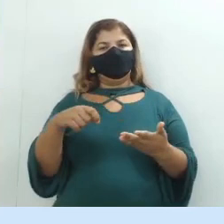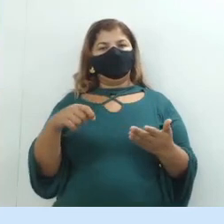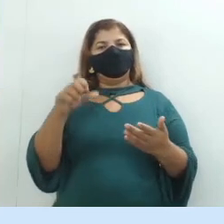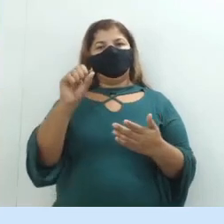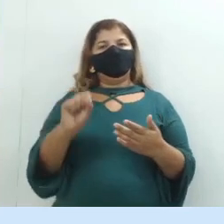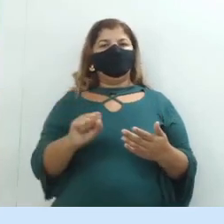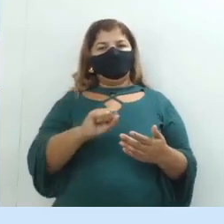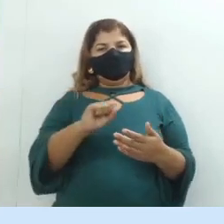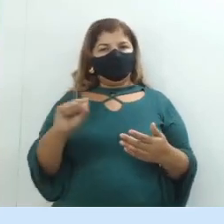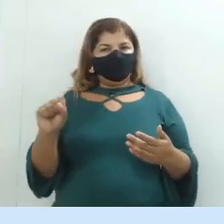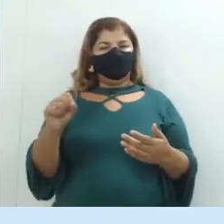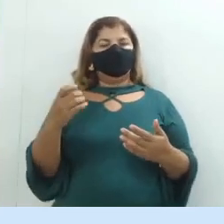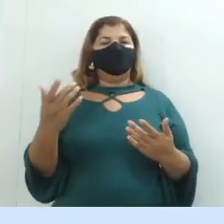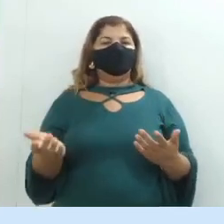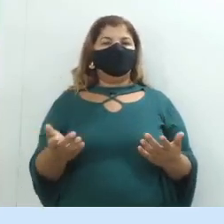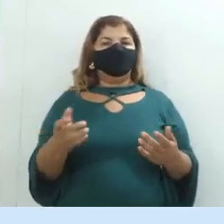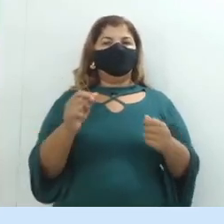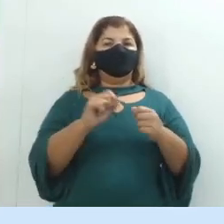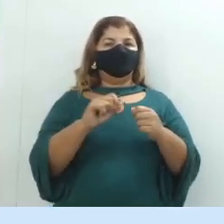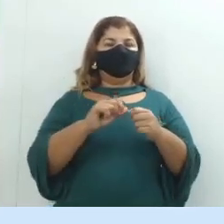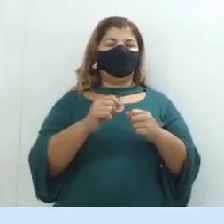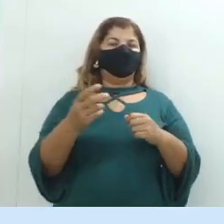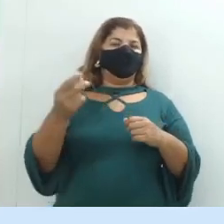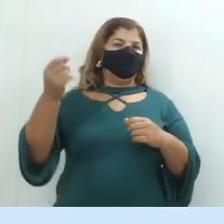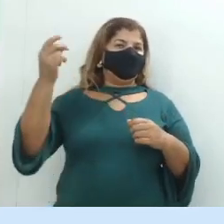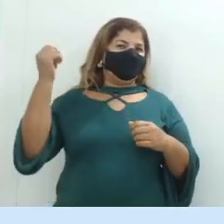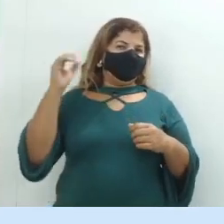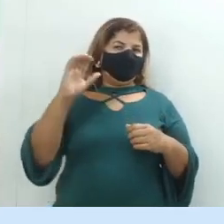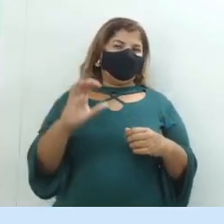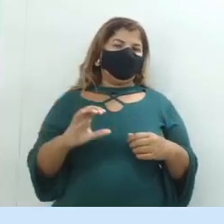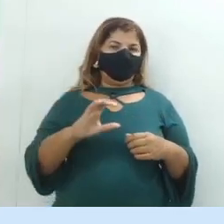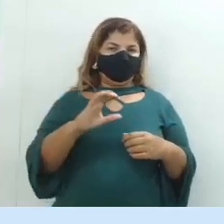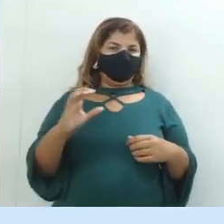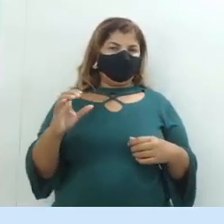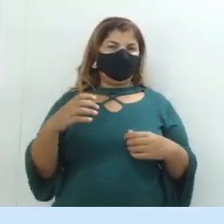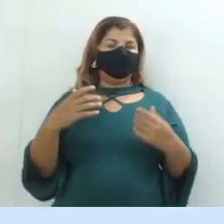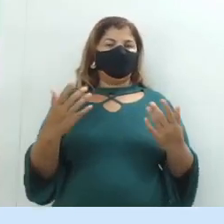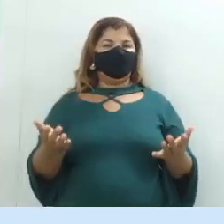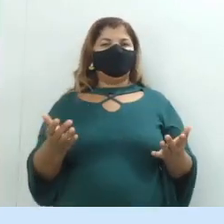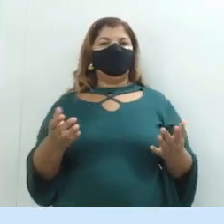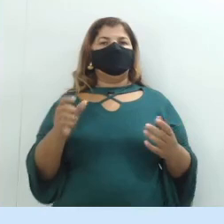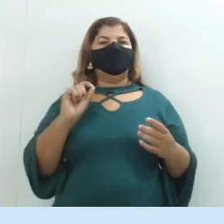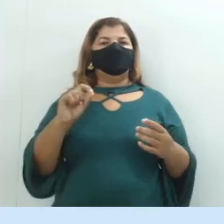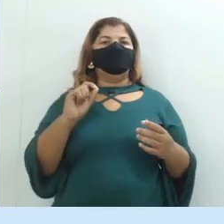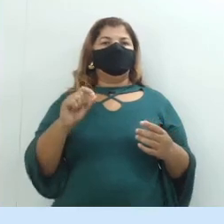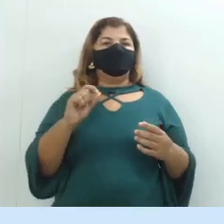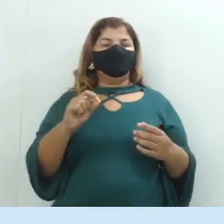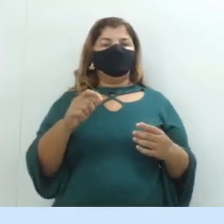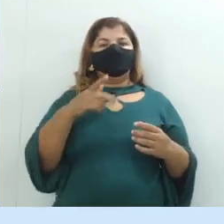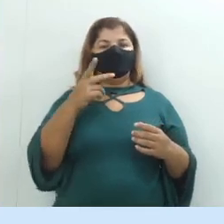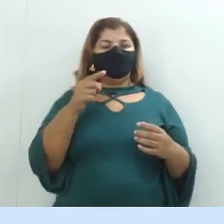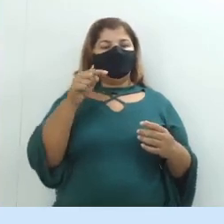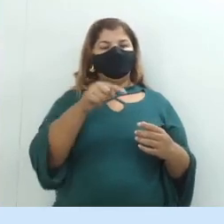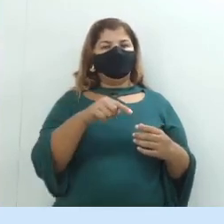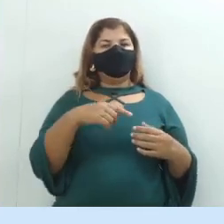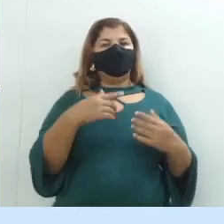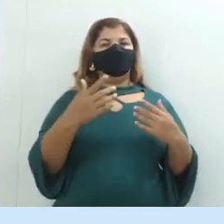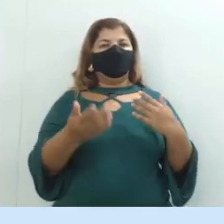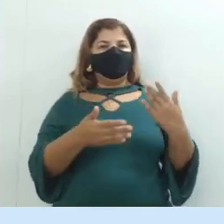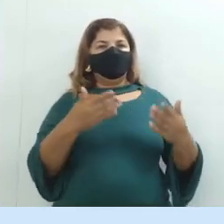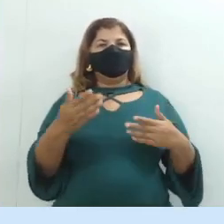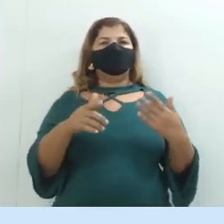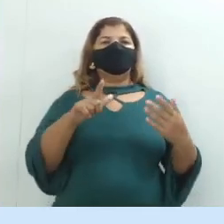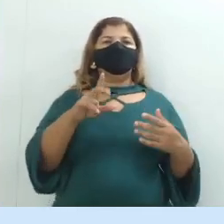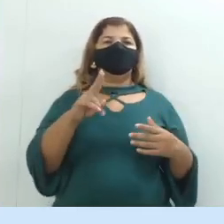sagrados, aqueles que foram feitos à época de Cristo, né? Então, o que é que se dizia ali? E Lutero, ao